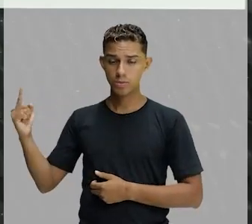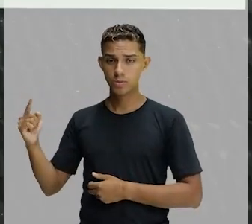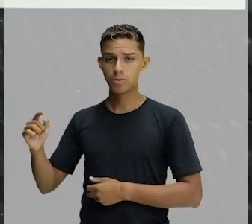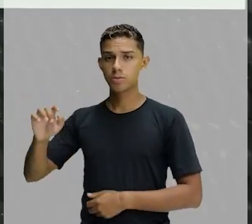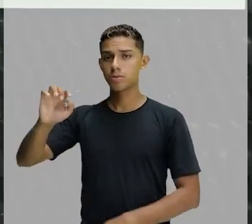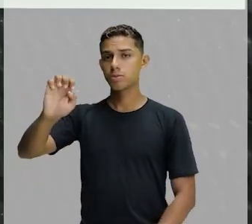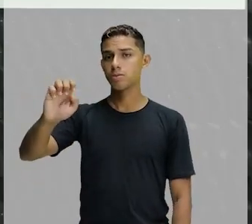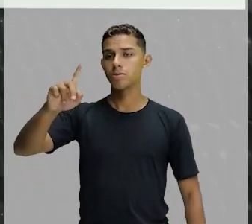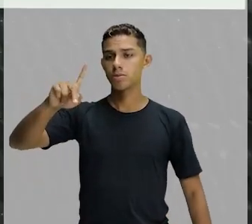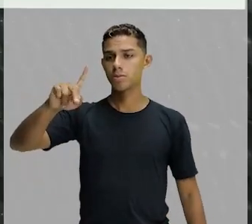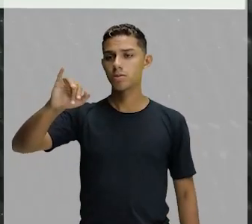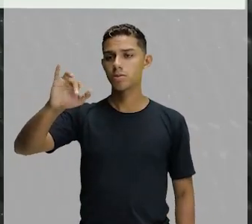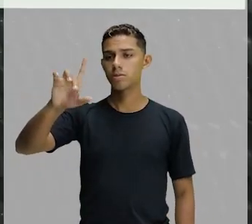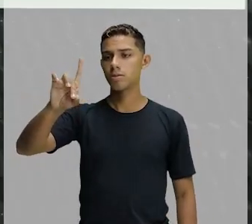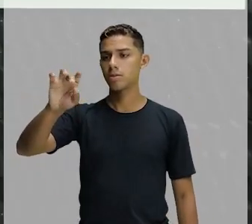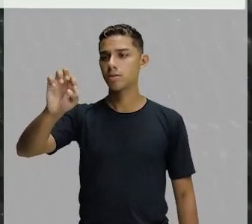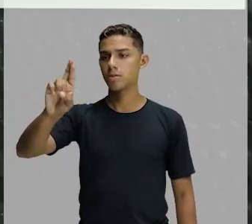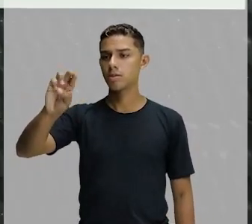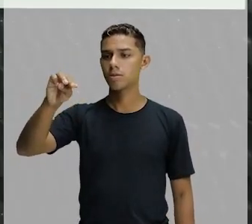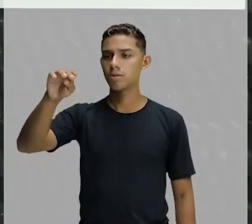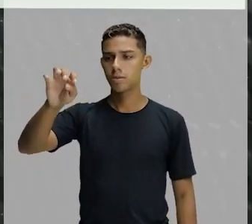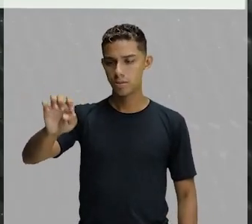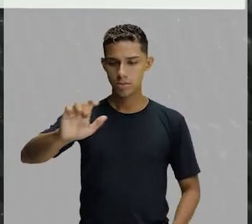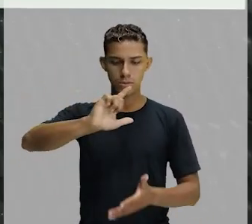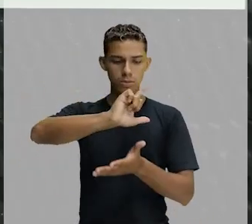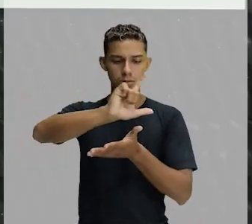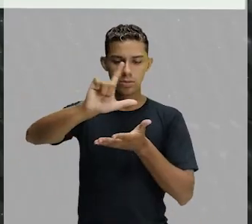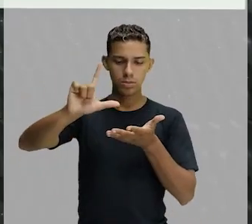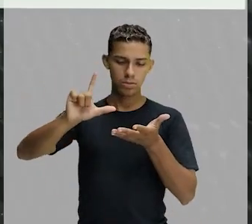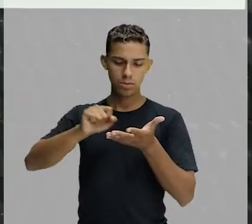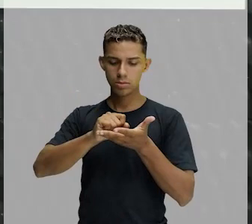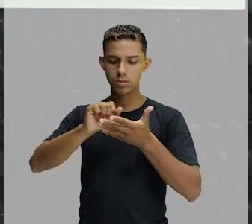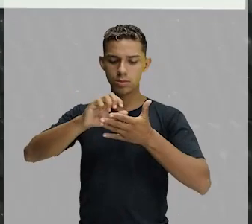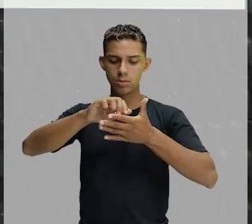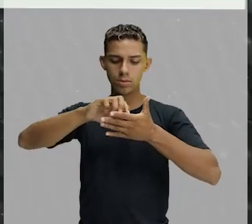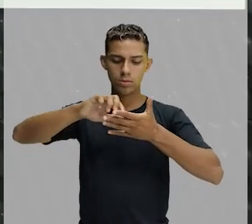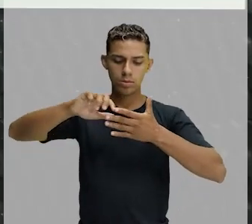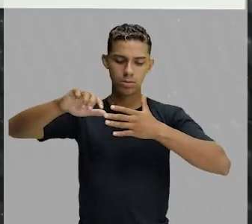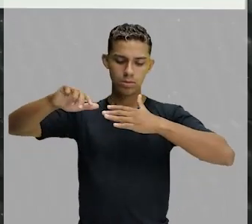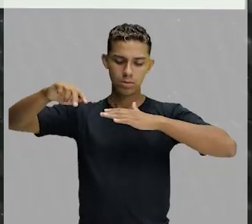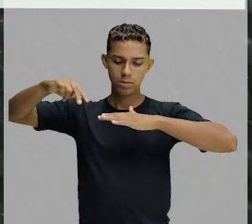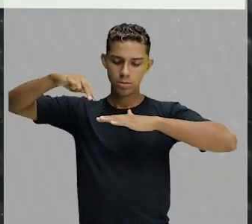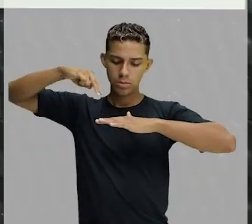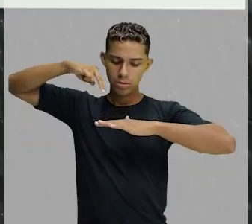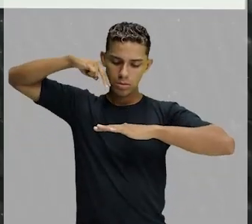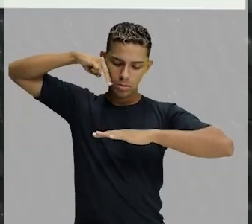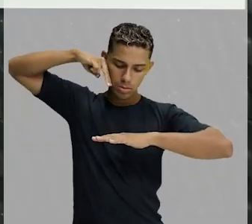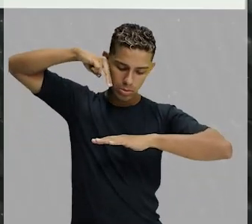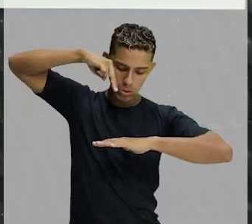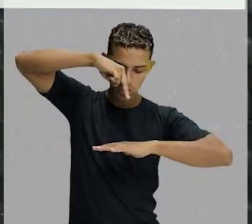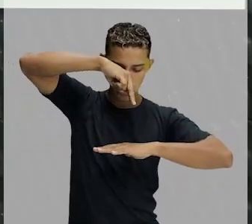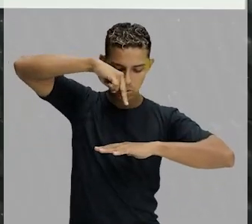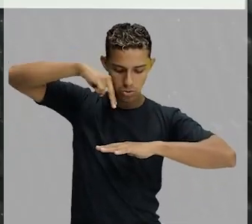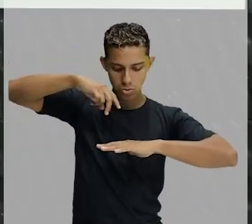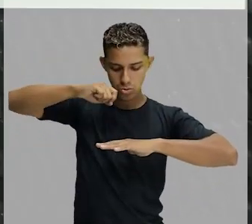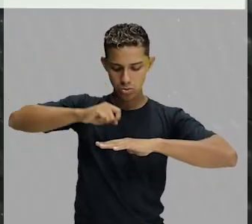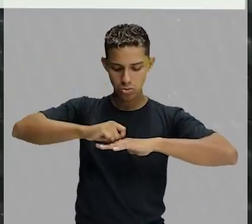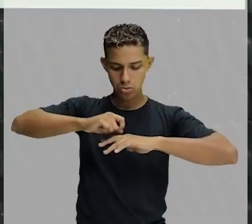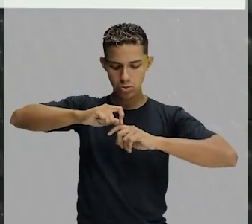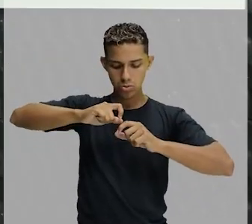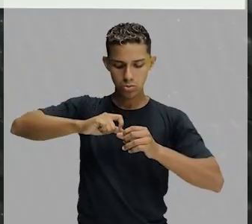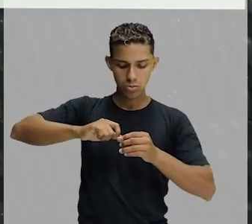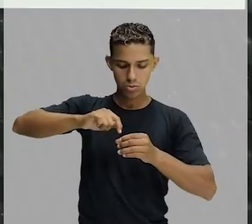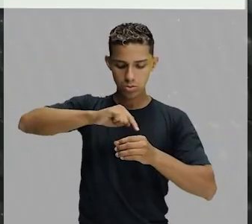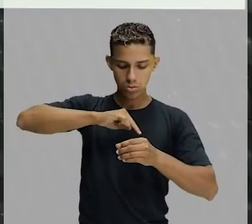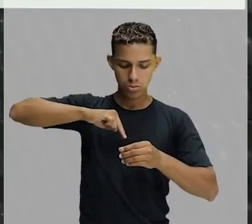epiderme foliar, nós vamos perceber aqui, ó, isso aqui é o estômato. O estômato ele é formado por